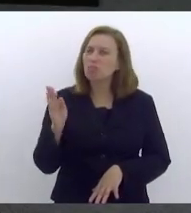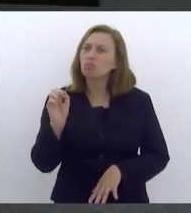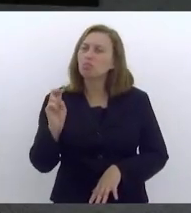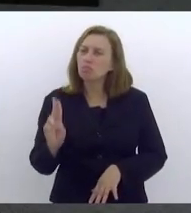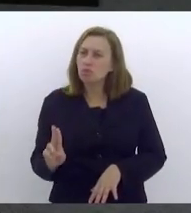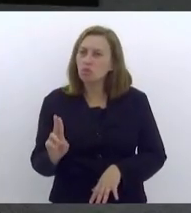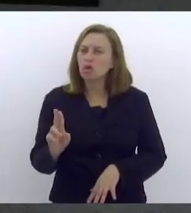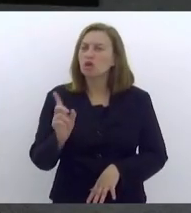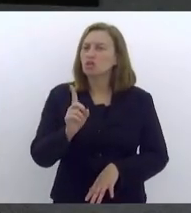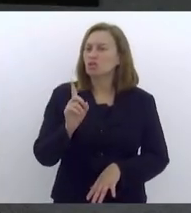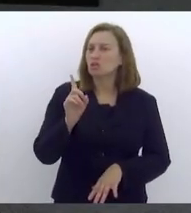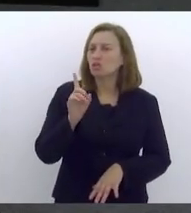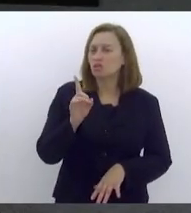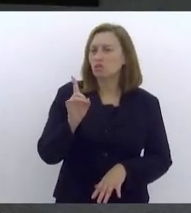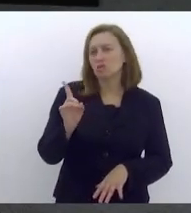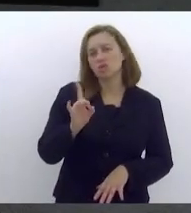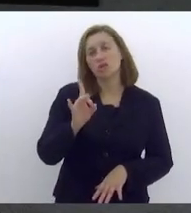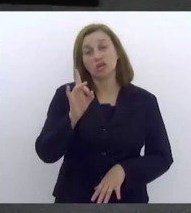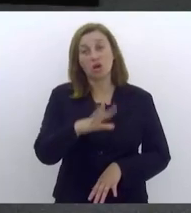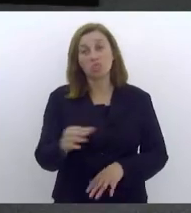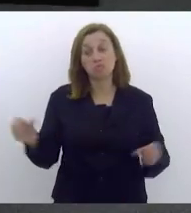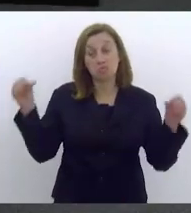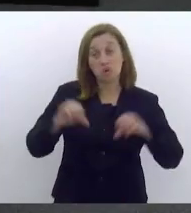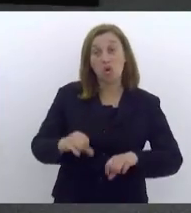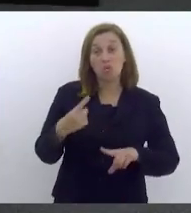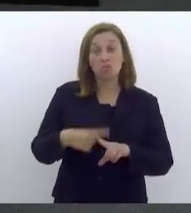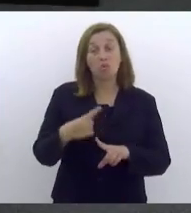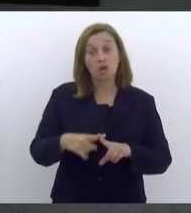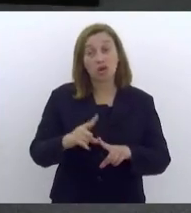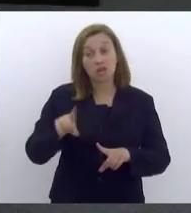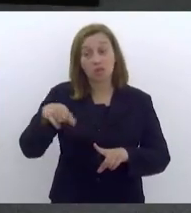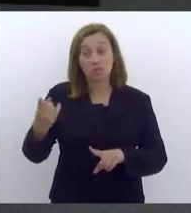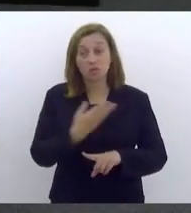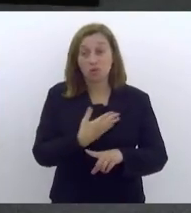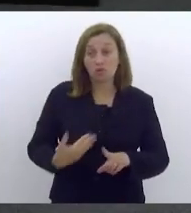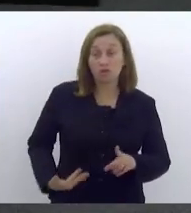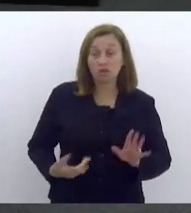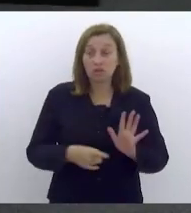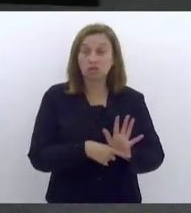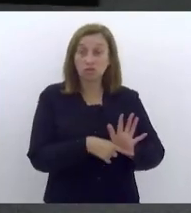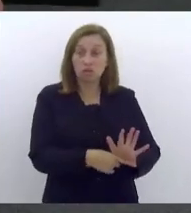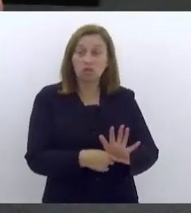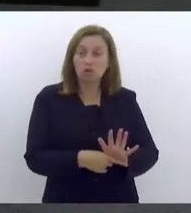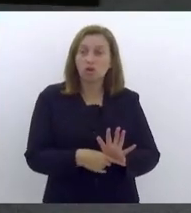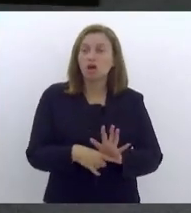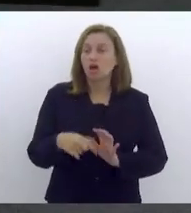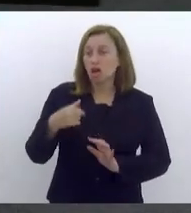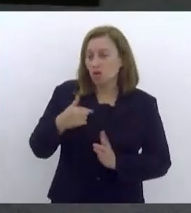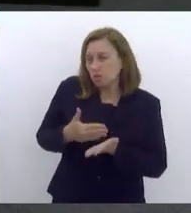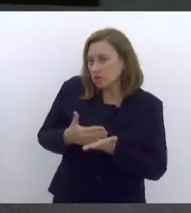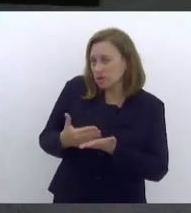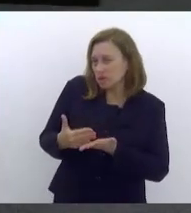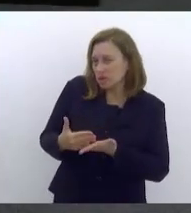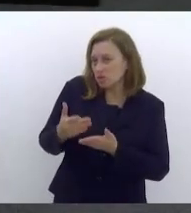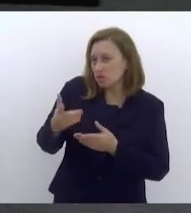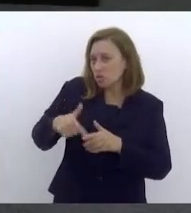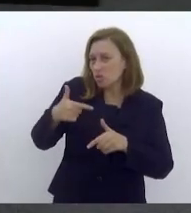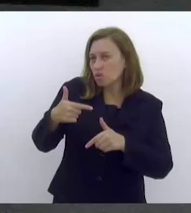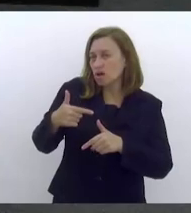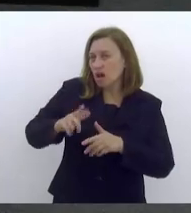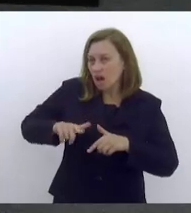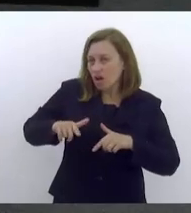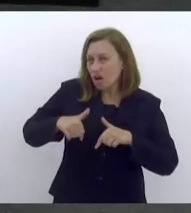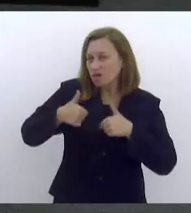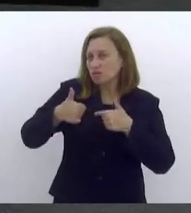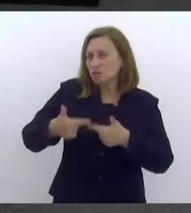foi entregue no governo interino. Porque eu, enquanto vereador, Vossa Excelência foi vereador, sabe o que é isso? Corri atrás para a obra sair. Então, em 5 anos, foi feita